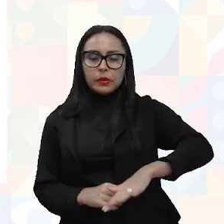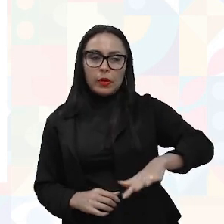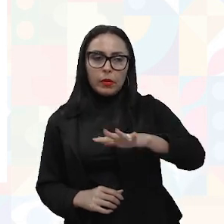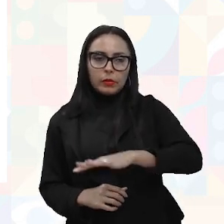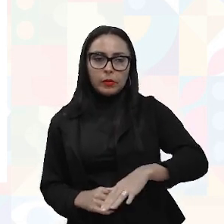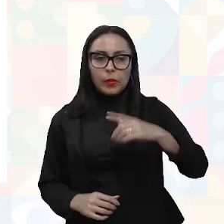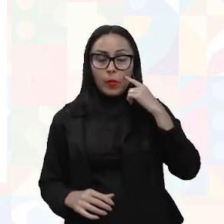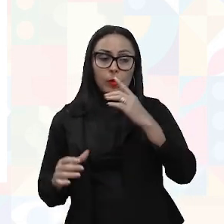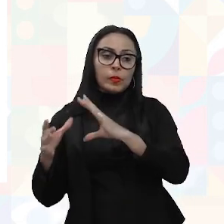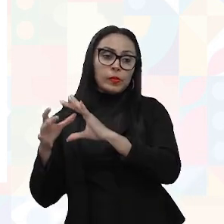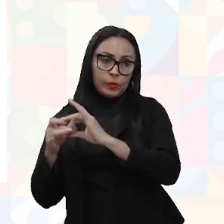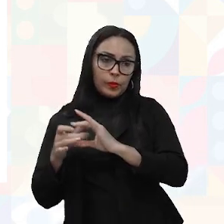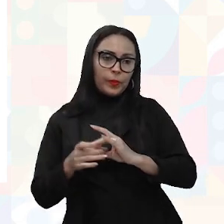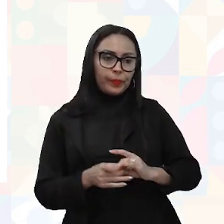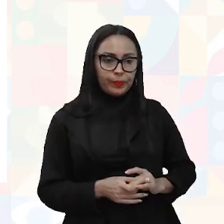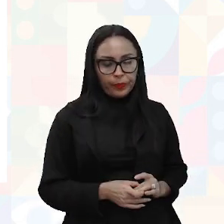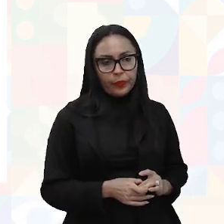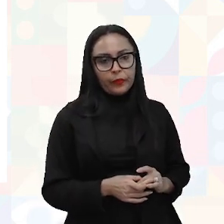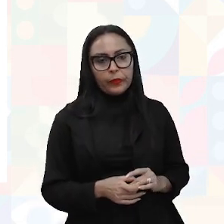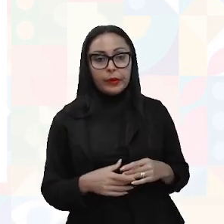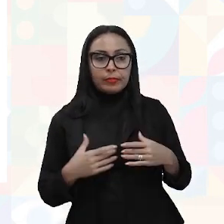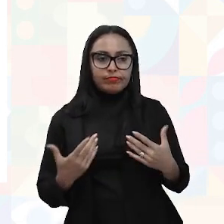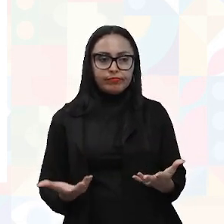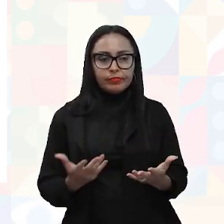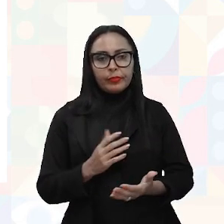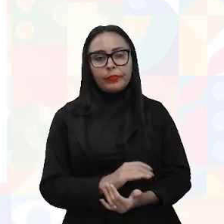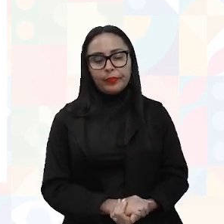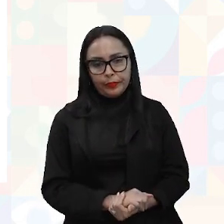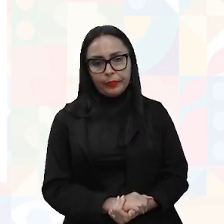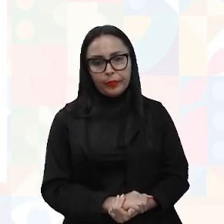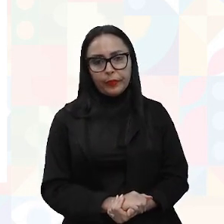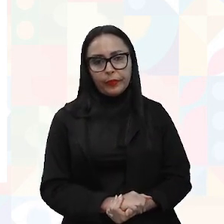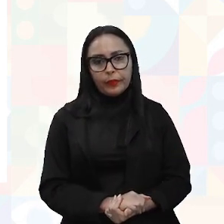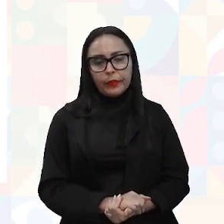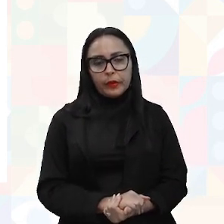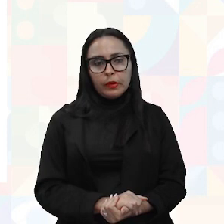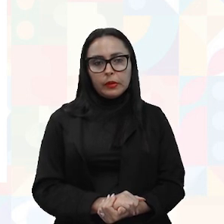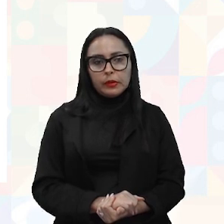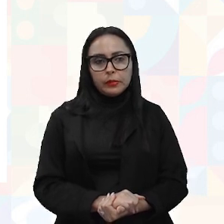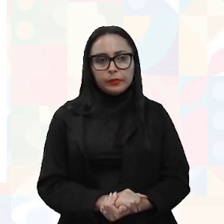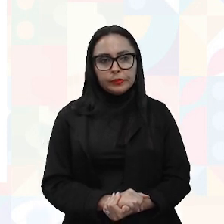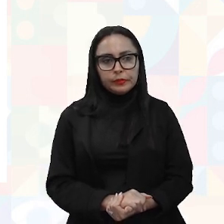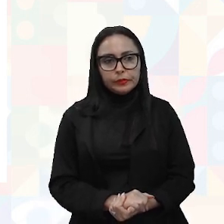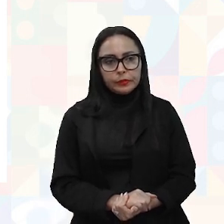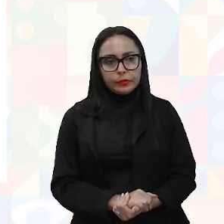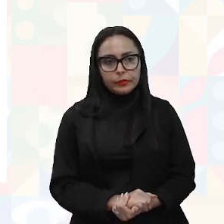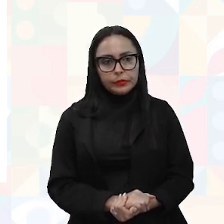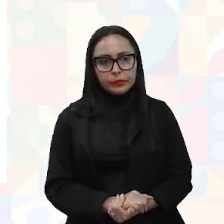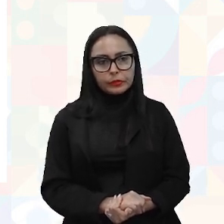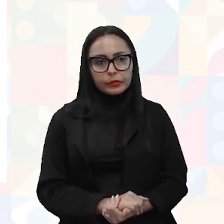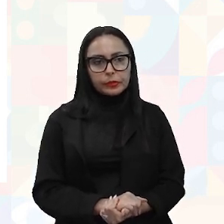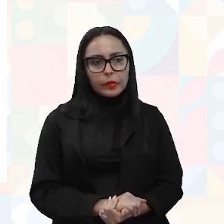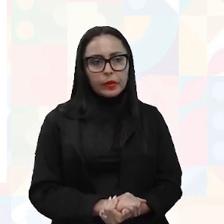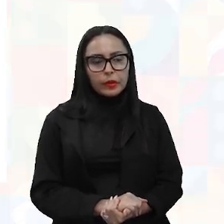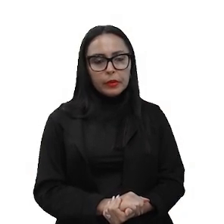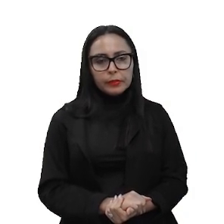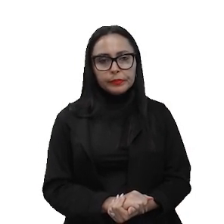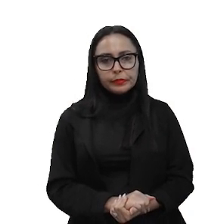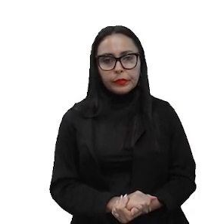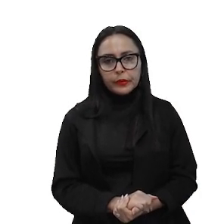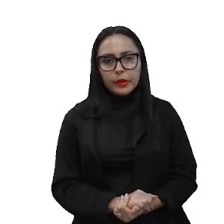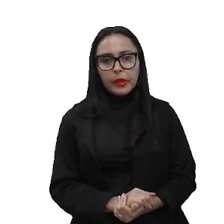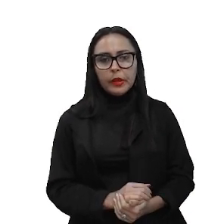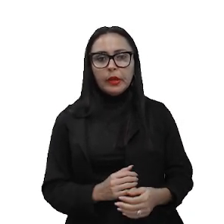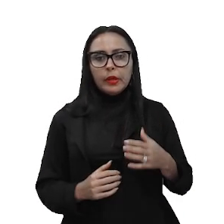um contexto, você simula, enfim, várias coisas. É o, inclusive, o mais famoso, digamos, dos jogos. E é o meu